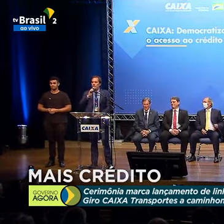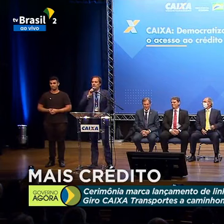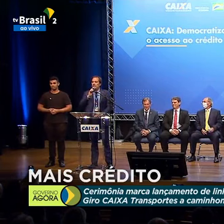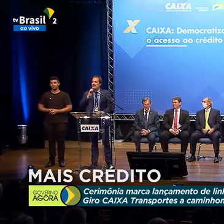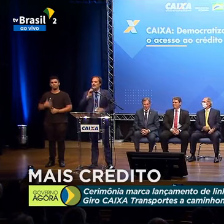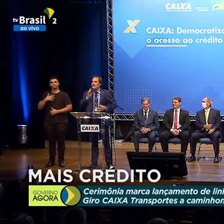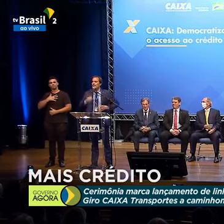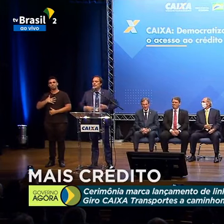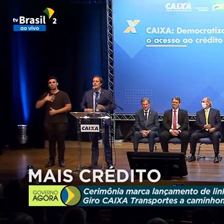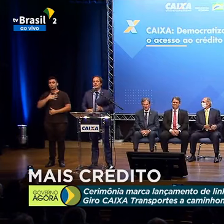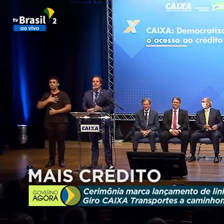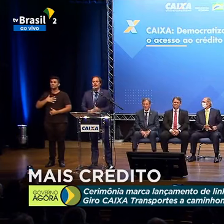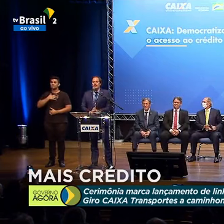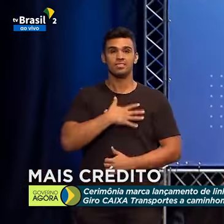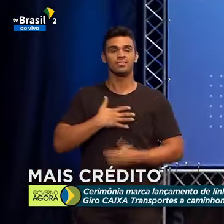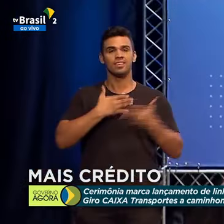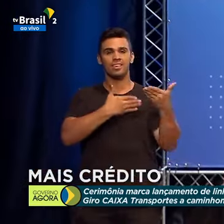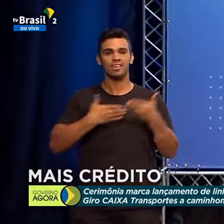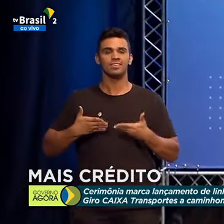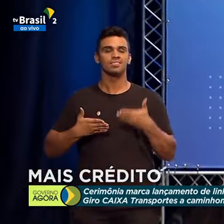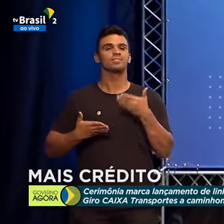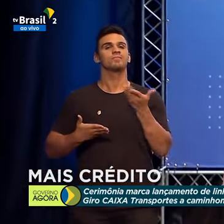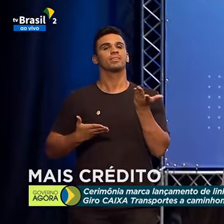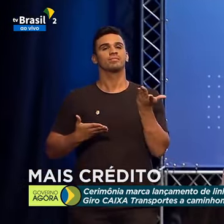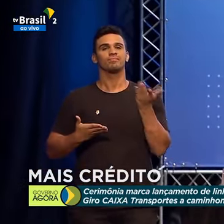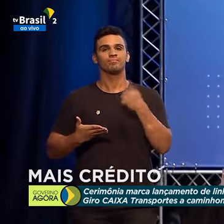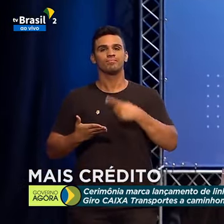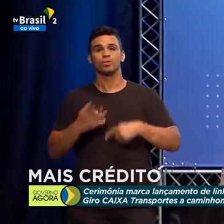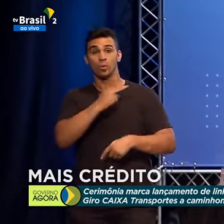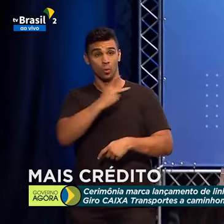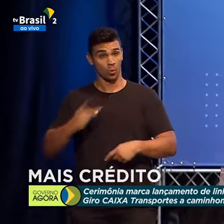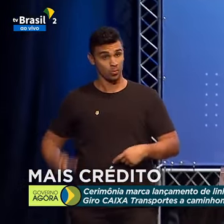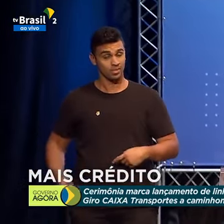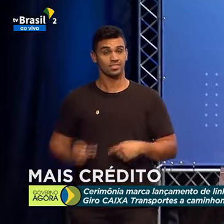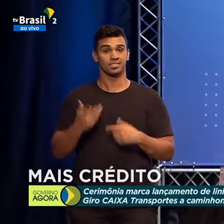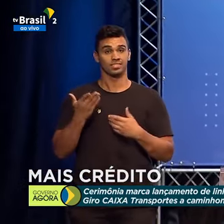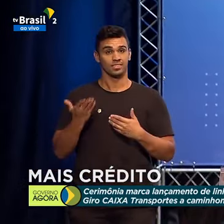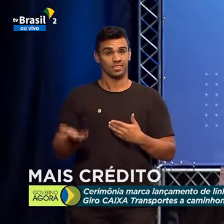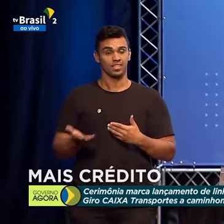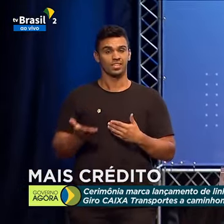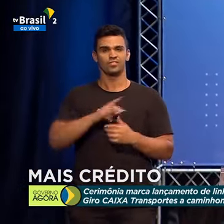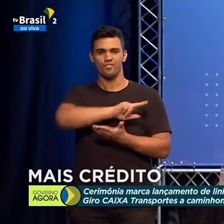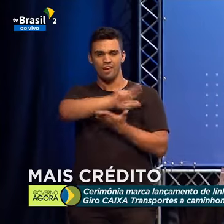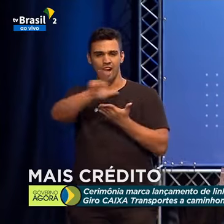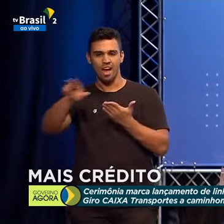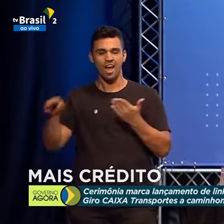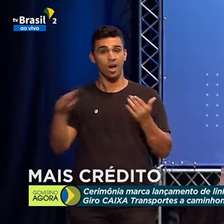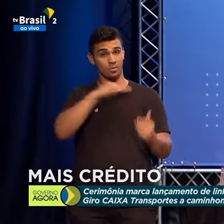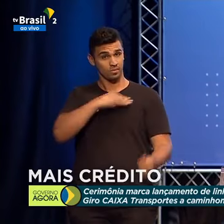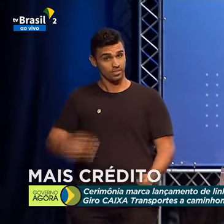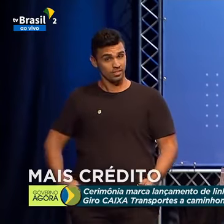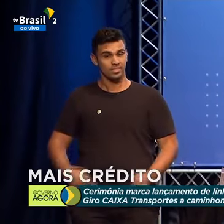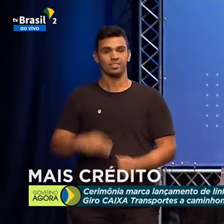É um prazer receber aqui o presidente, vários ministros, né? O ministro Paulo Guedes, que é